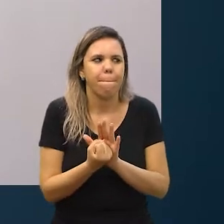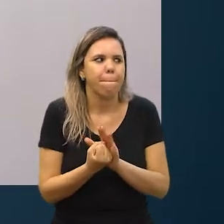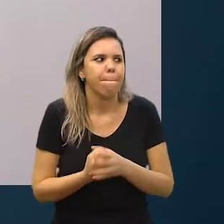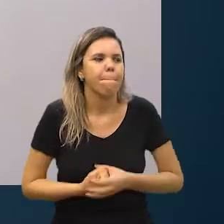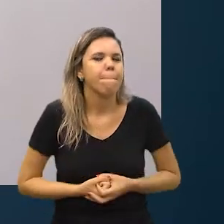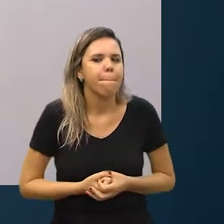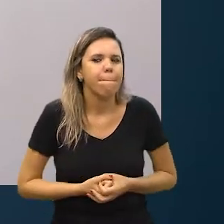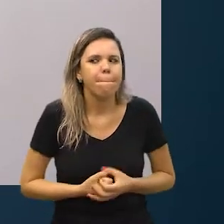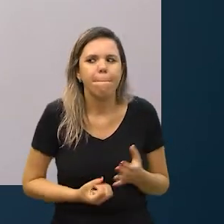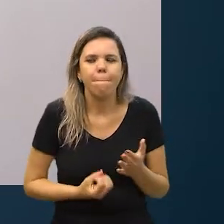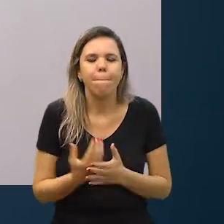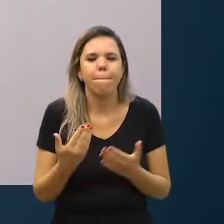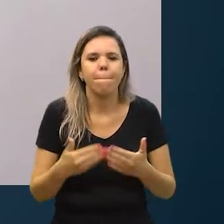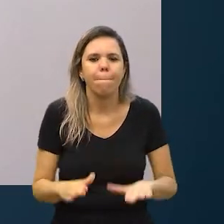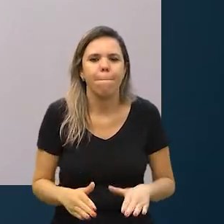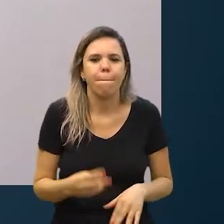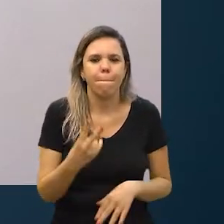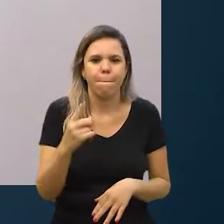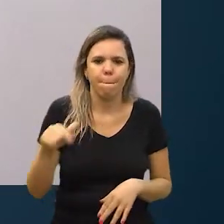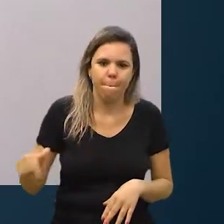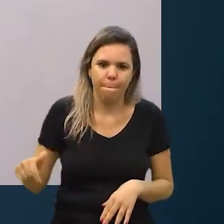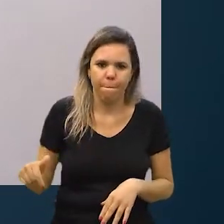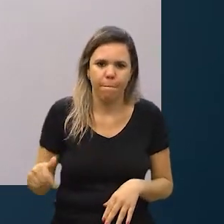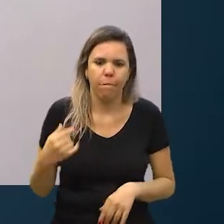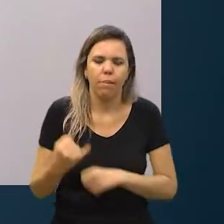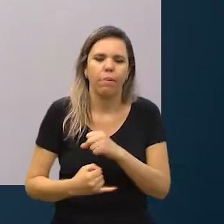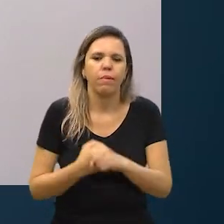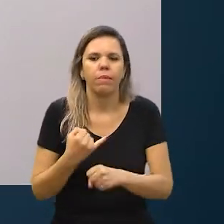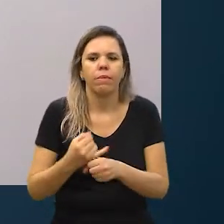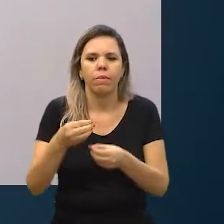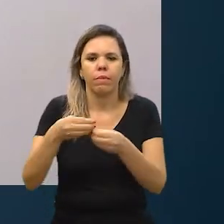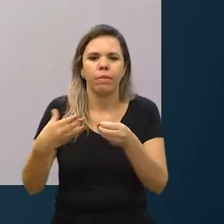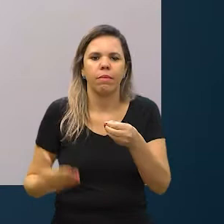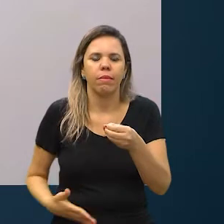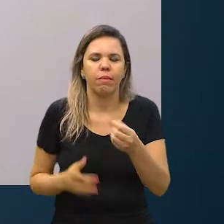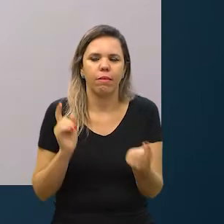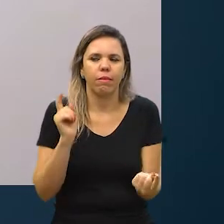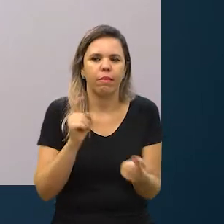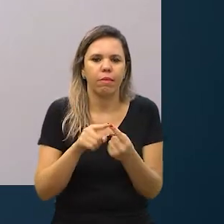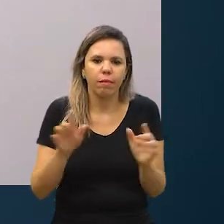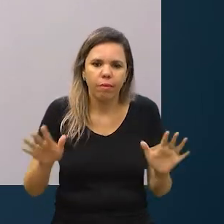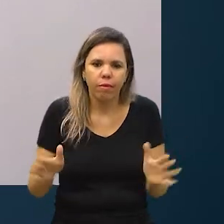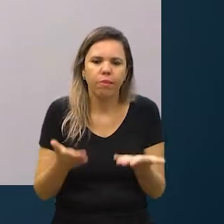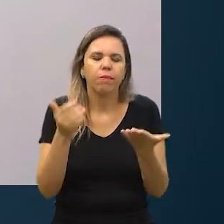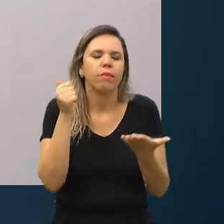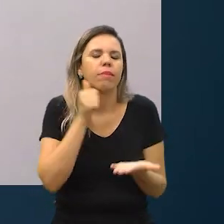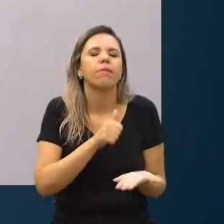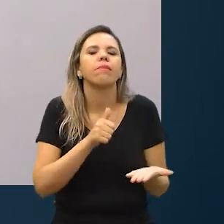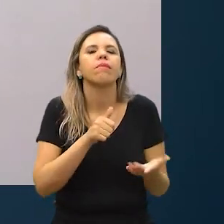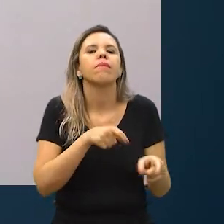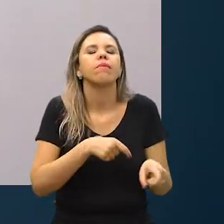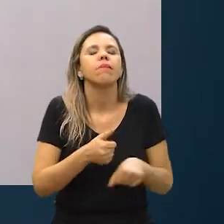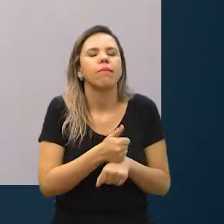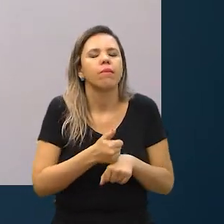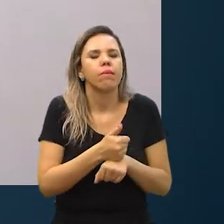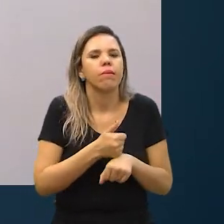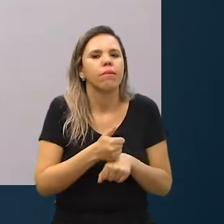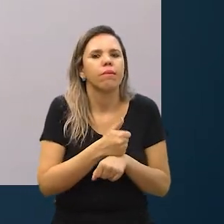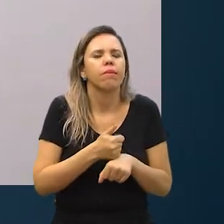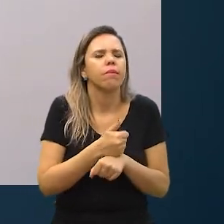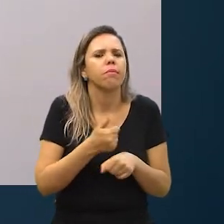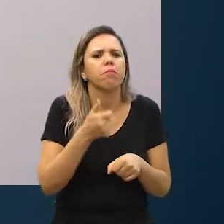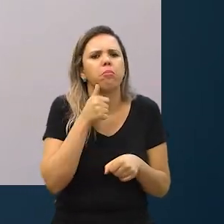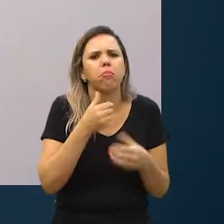né, e foi lançado em 2017 um portal de conteúdo com o objetivo de promover mulheres nesse cenário, né? Ou seja, o que